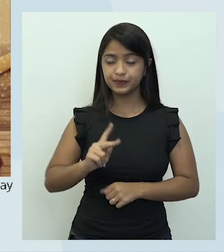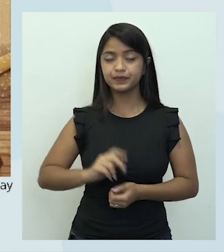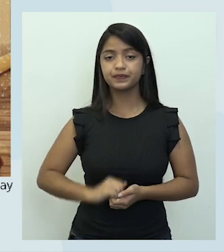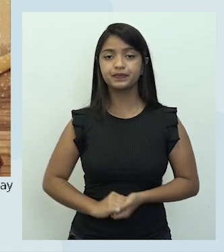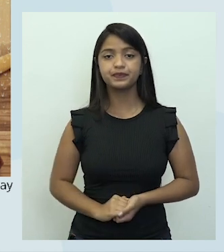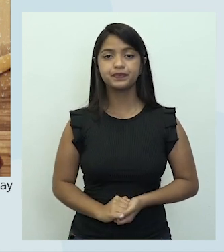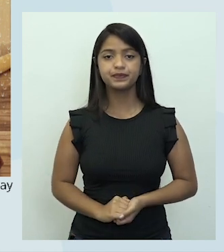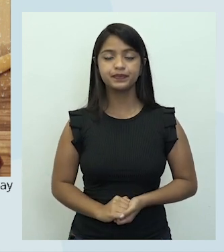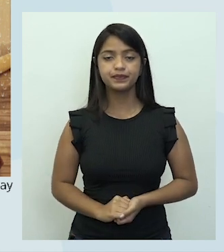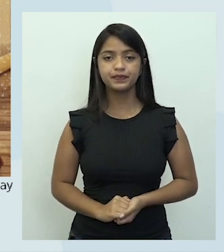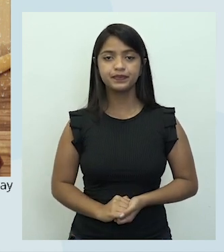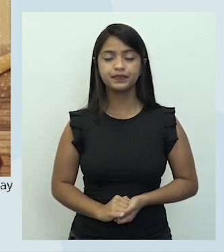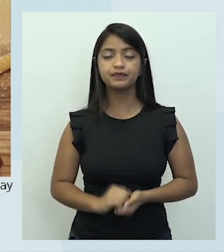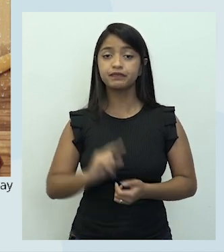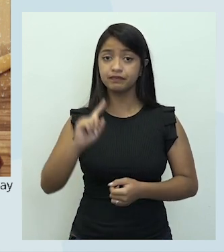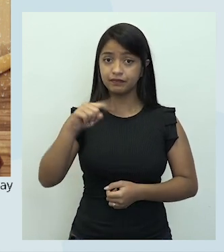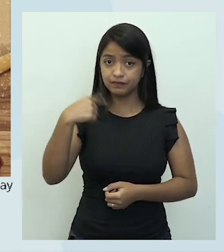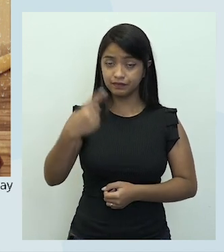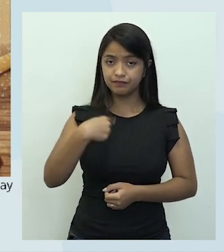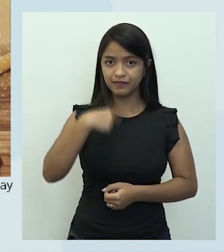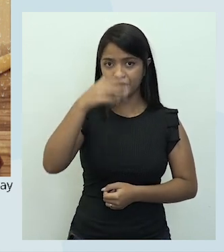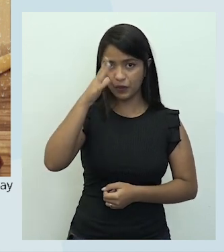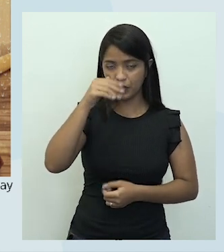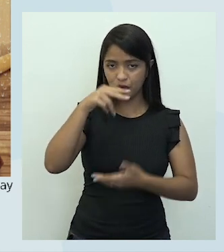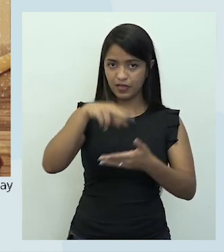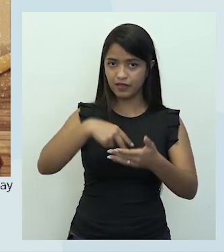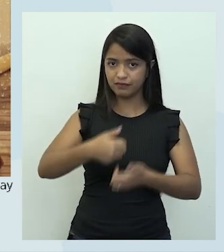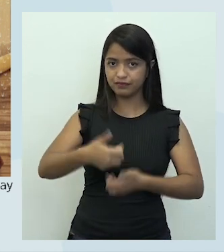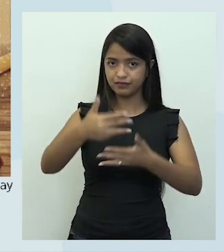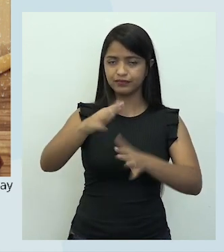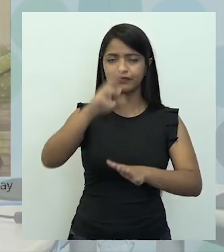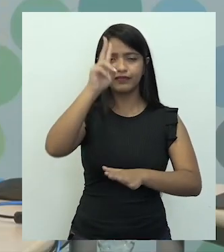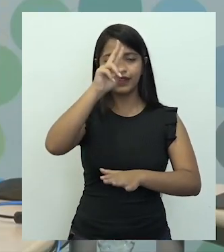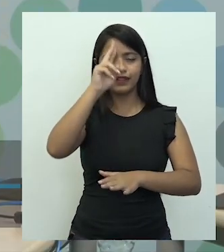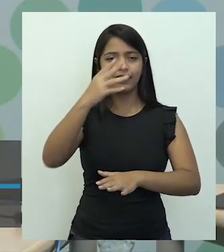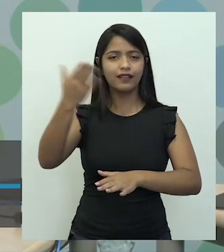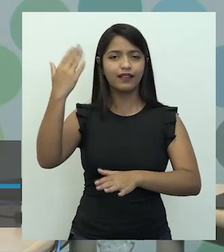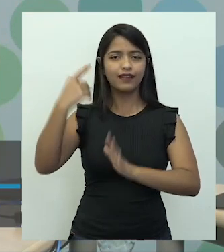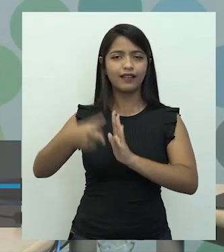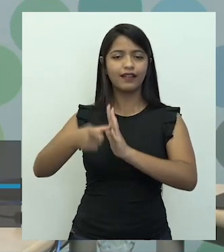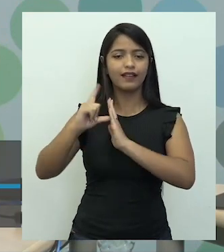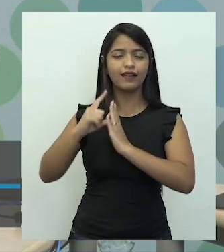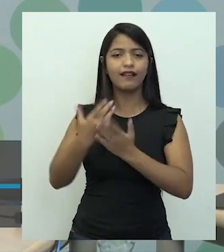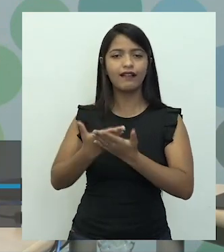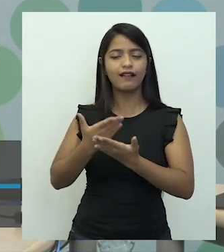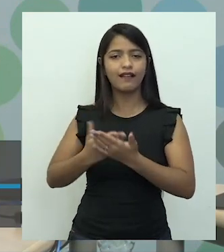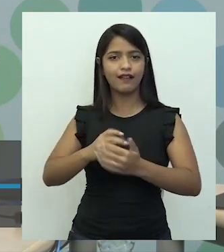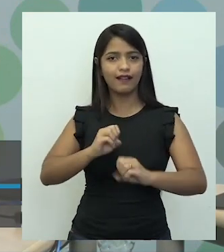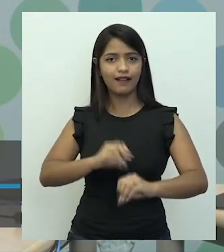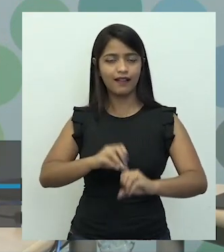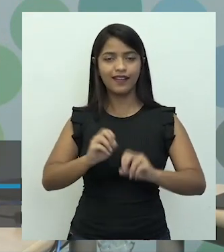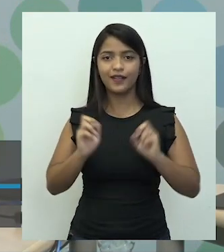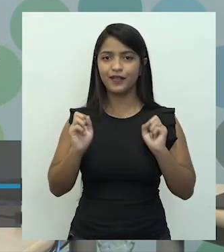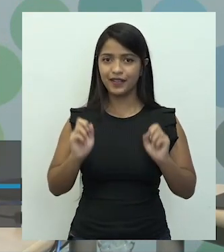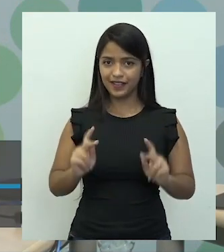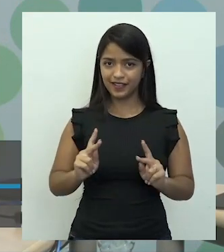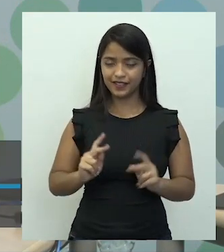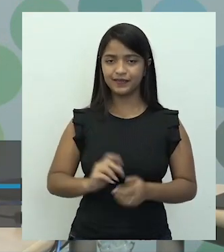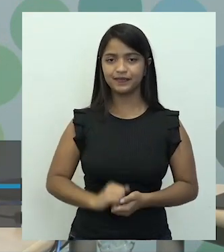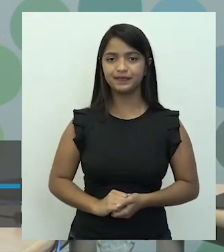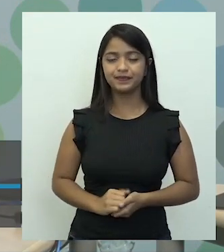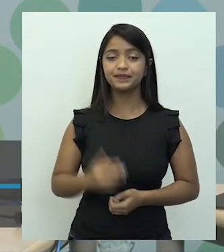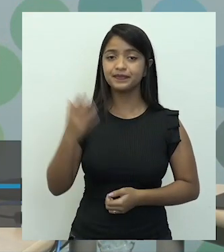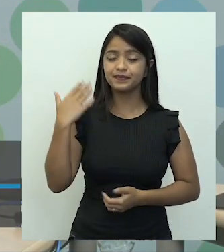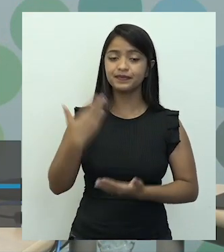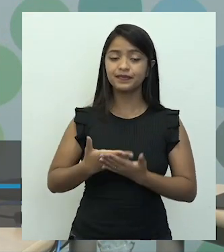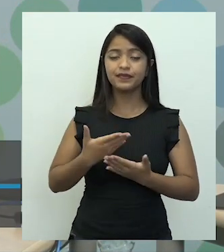amores? E depois eu quero só ver. Lembrem-se daquelas aulas anteriores, tá bom? Que nós, tá? Aquelas aulas